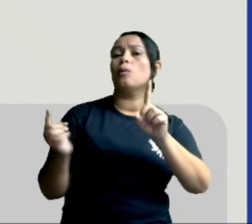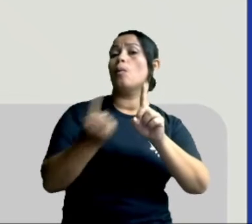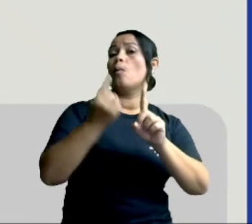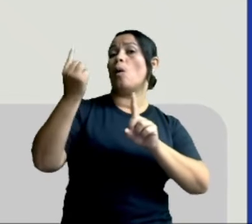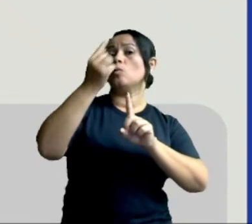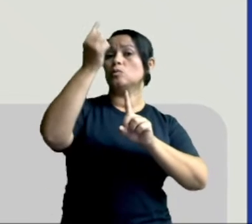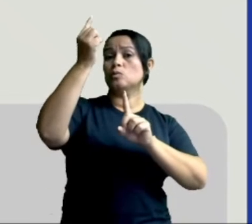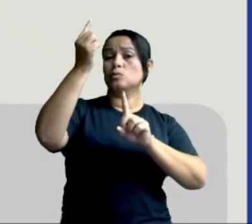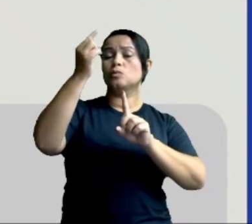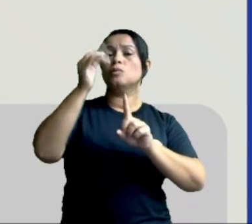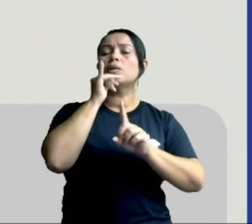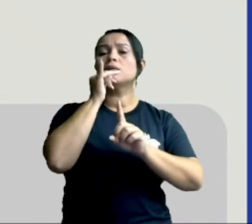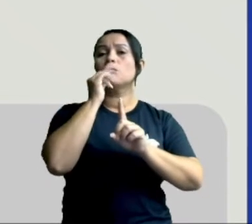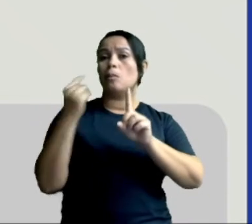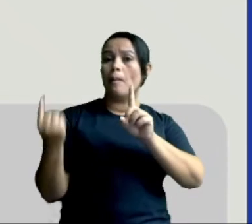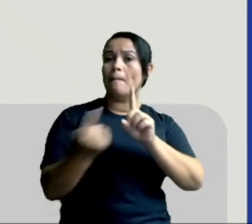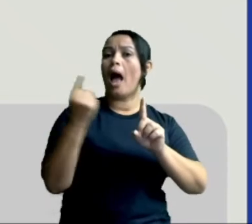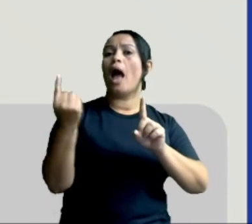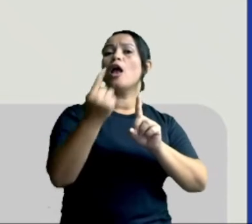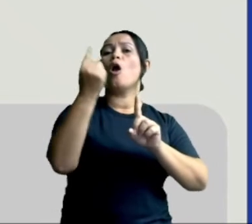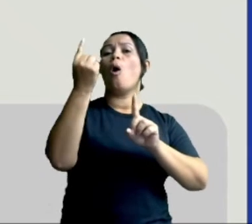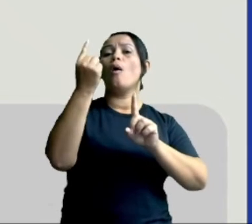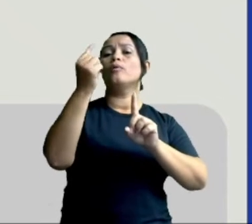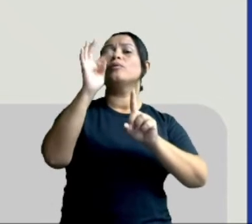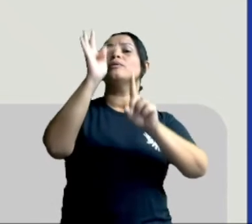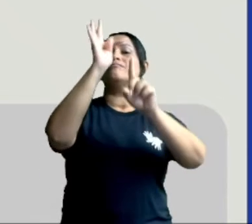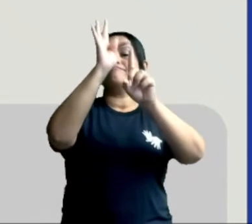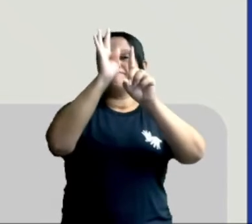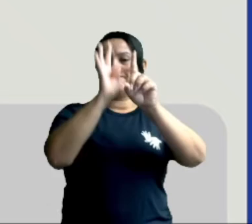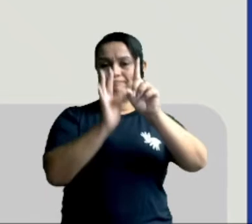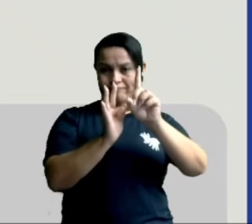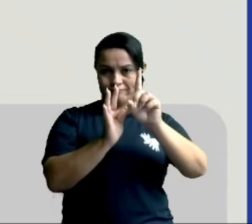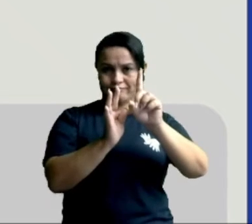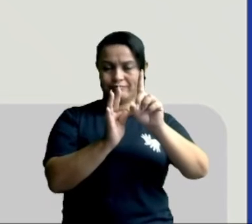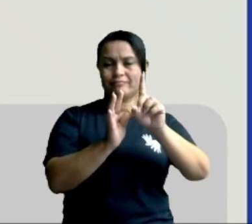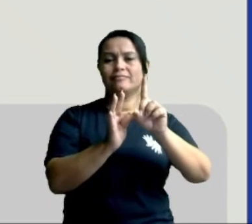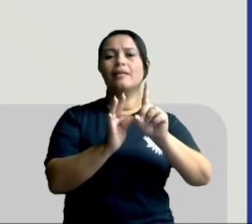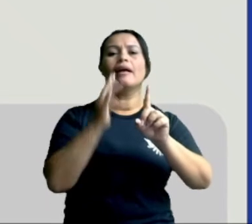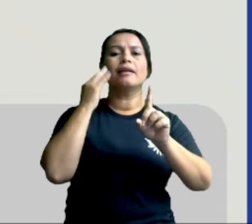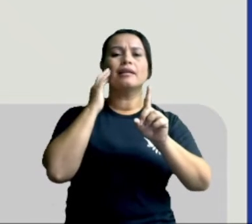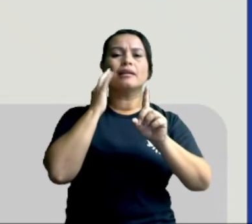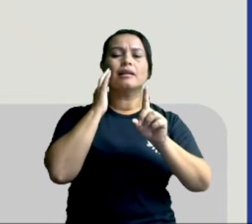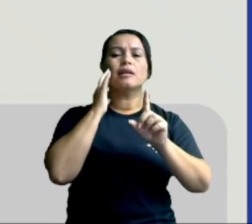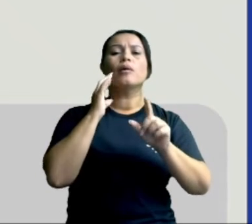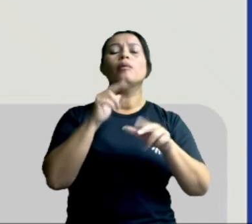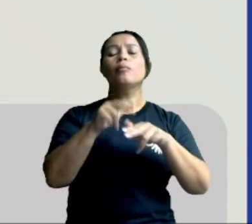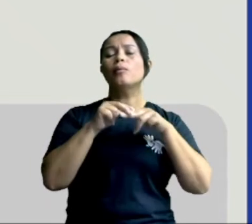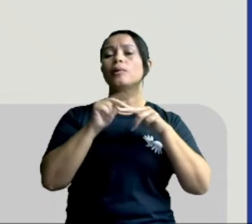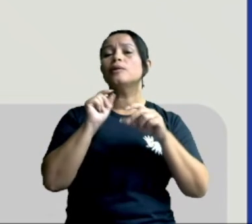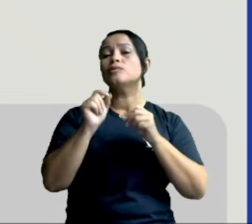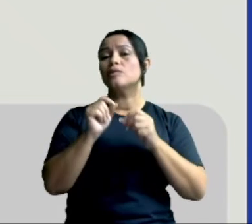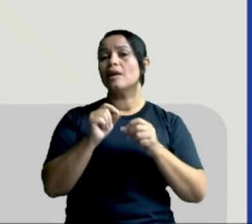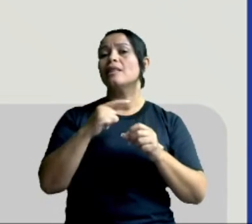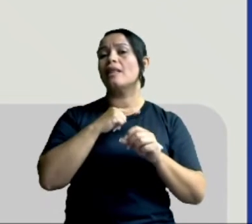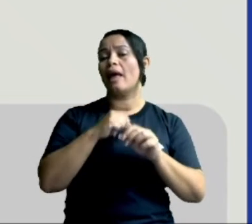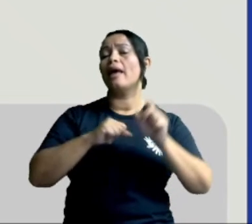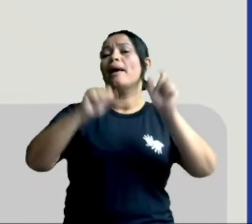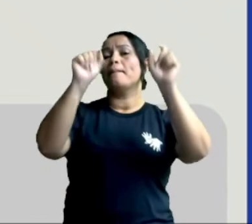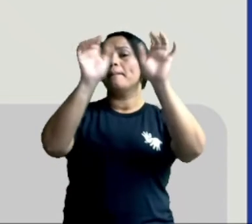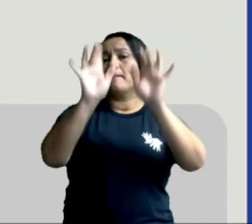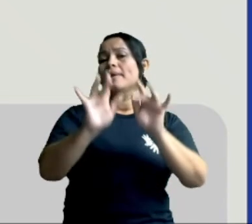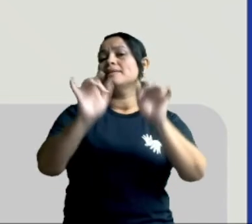altitude quanto maior a altitude menor a temperatura EA presença de